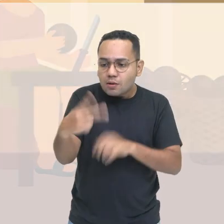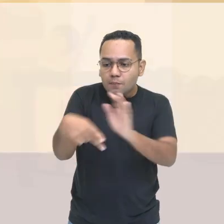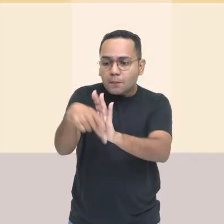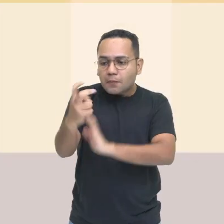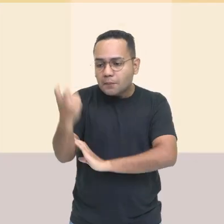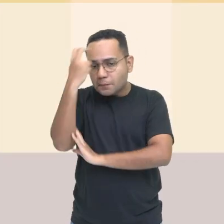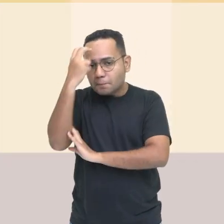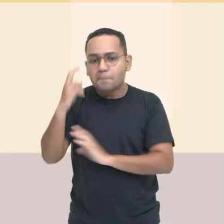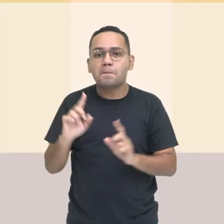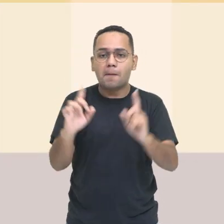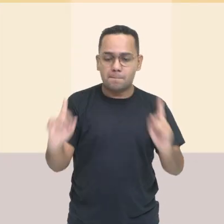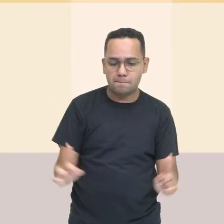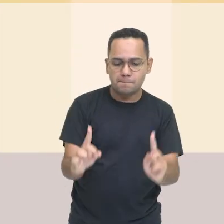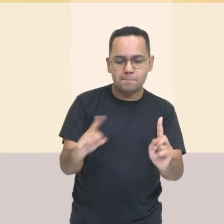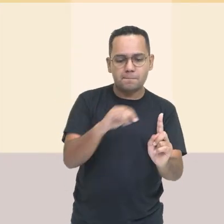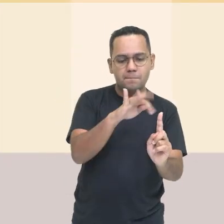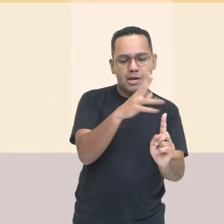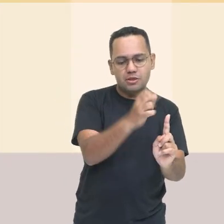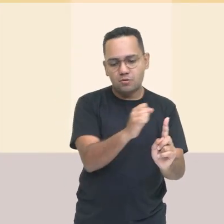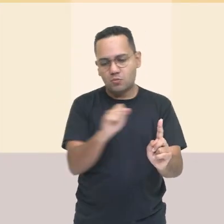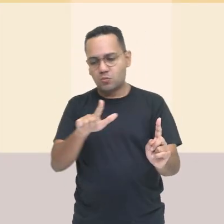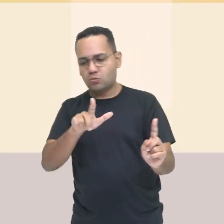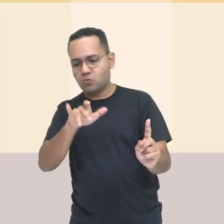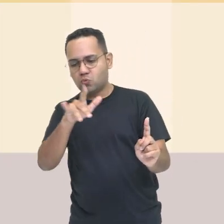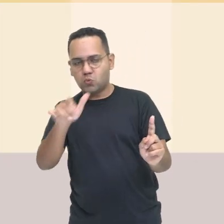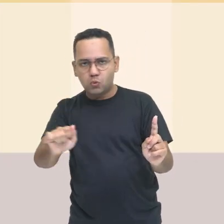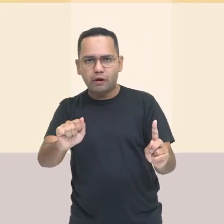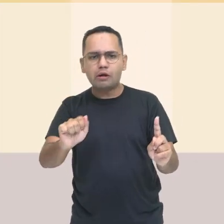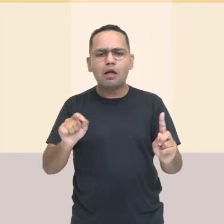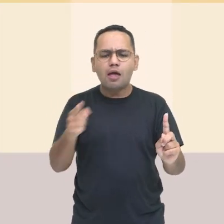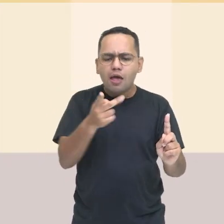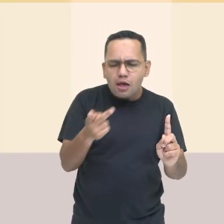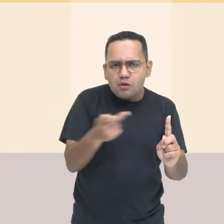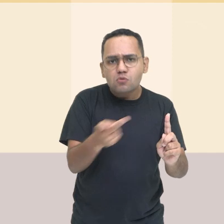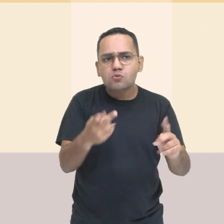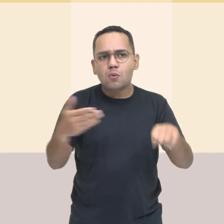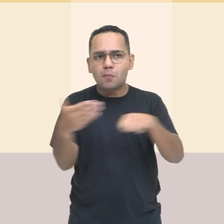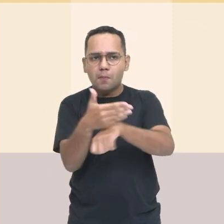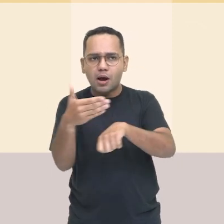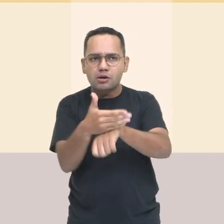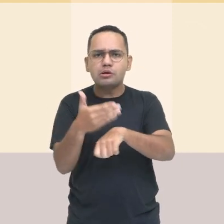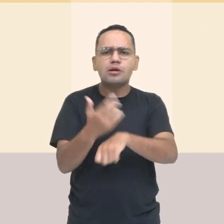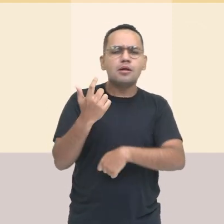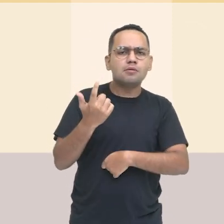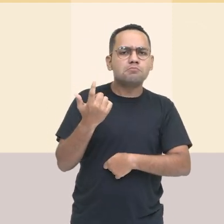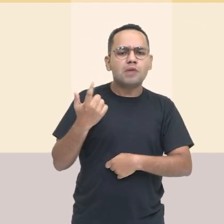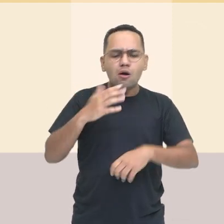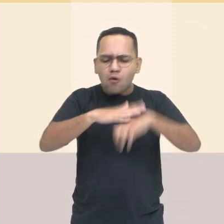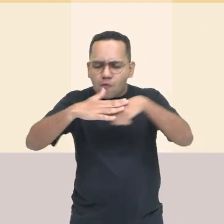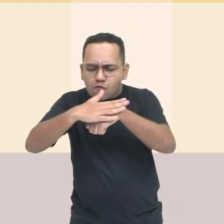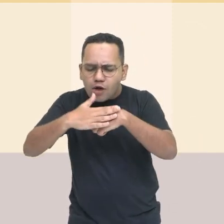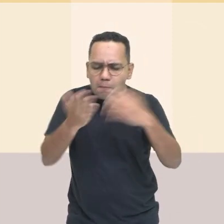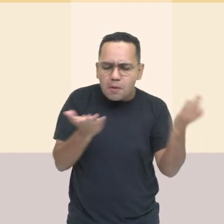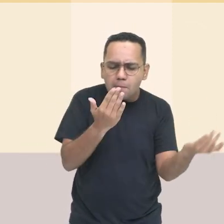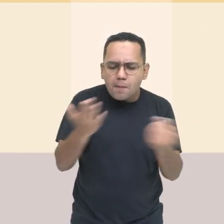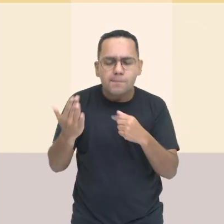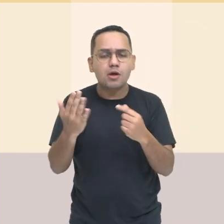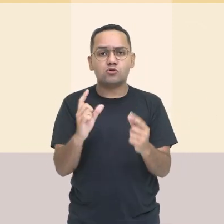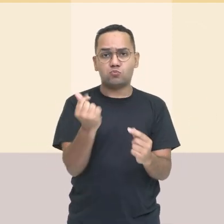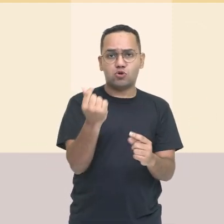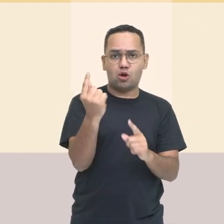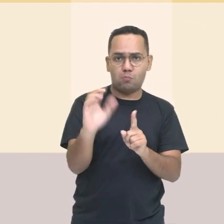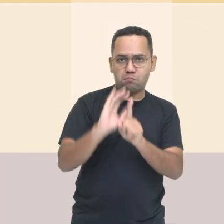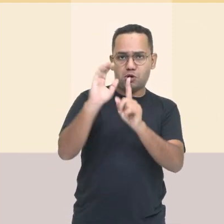local. Matheus e Luísa, membros da cooperativa, conversam sobre o lucro com a venda dos